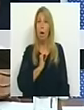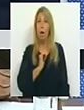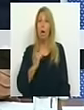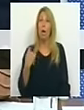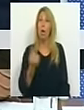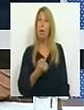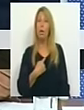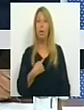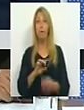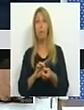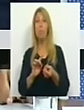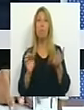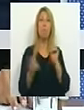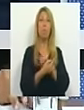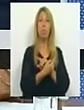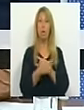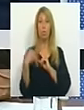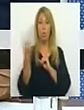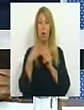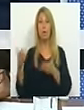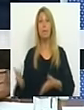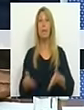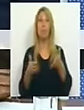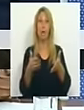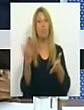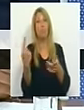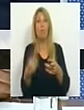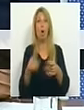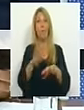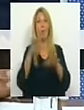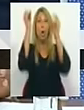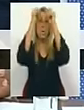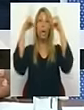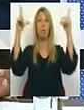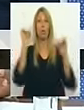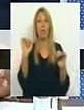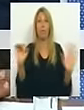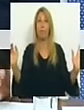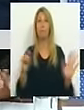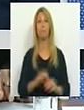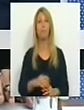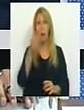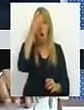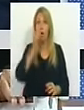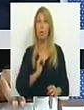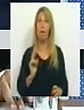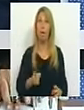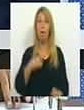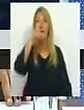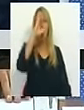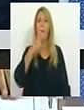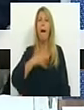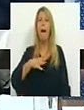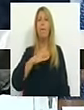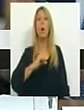invertendo totalmente o nosso caminho por razões de natureza ideológica, é a nossa convicção, este Governo, de querer atacar os